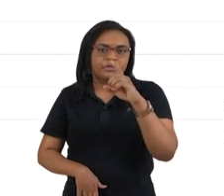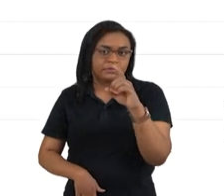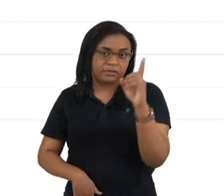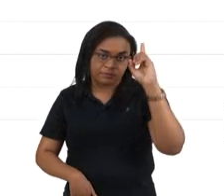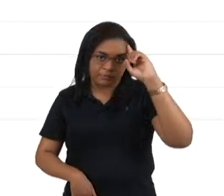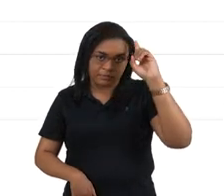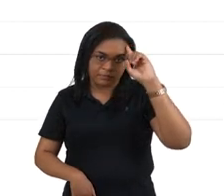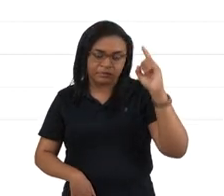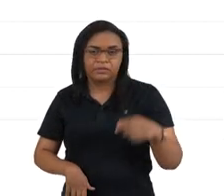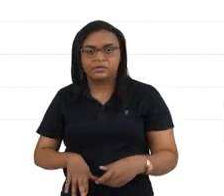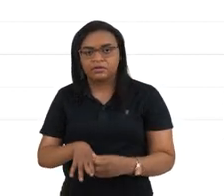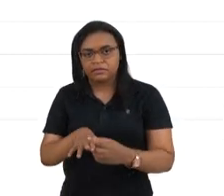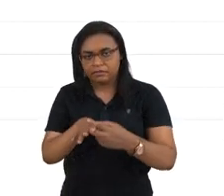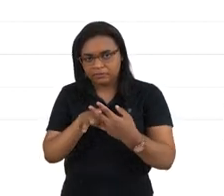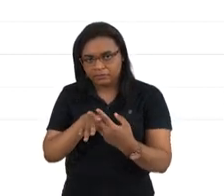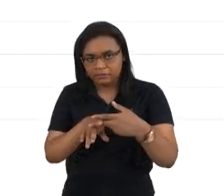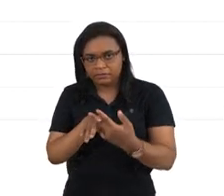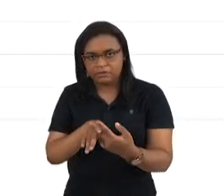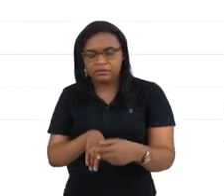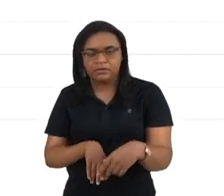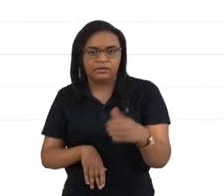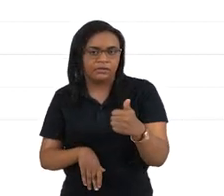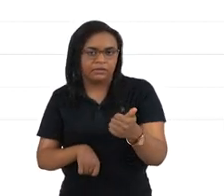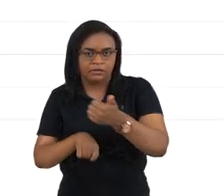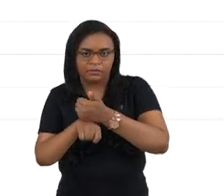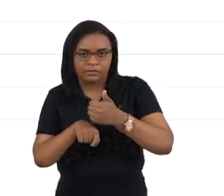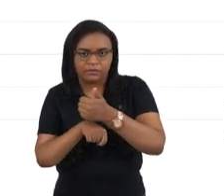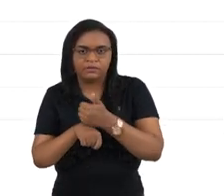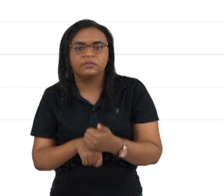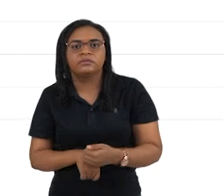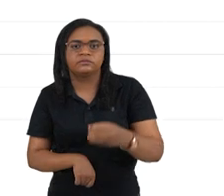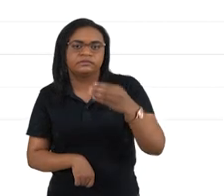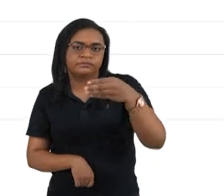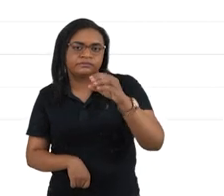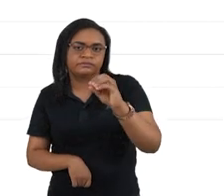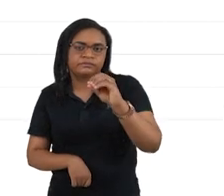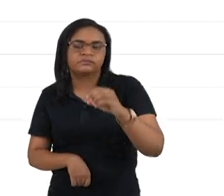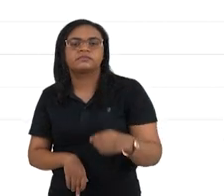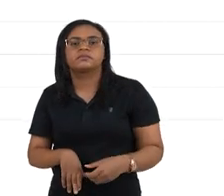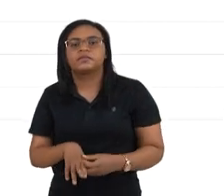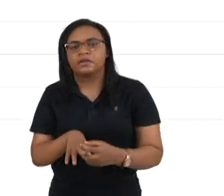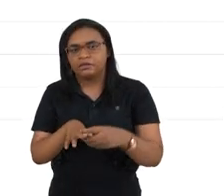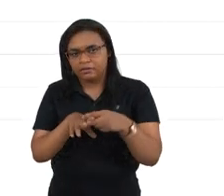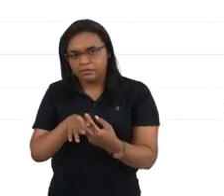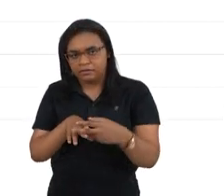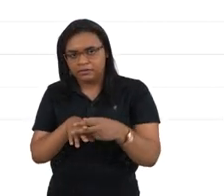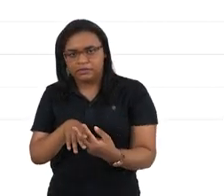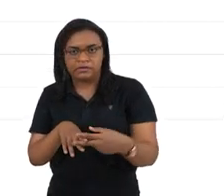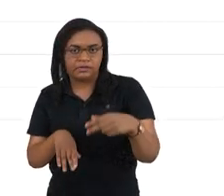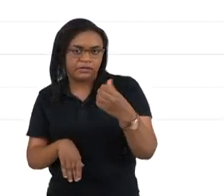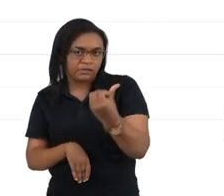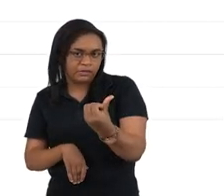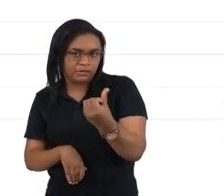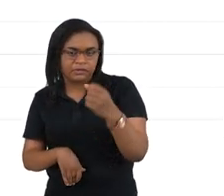Então, gente, ó, um operário produz 400 peças em 6 dias. Esse mesmo